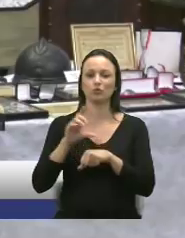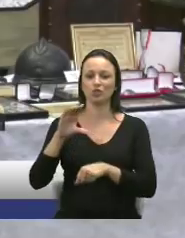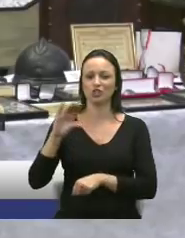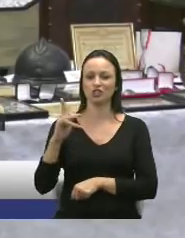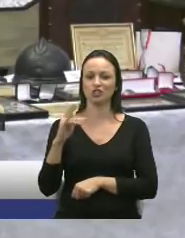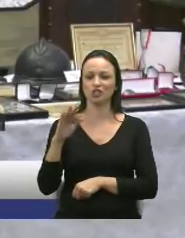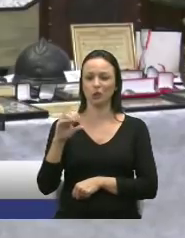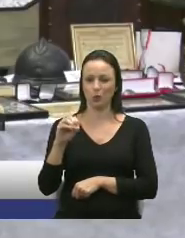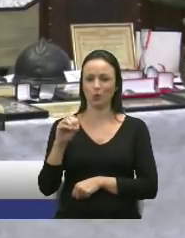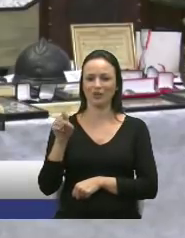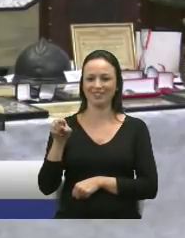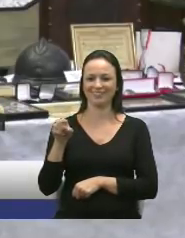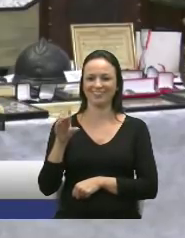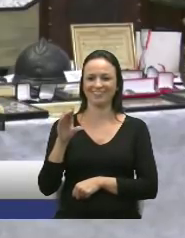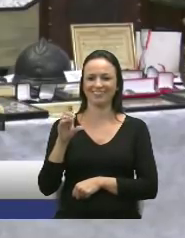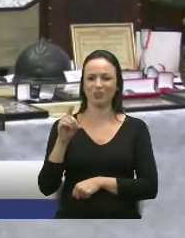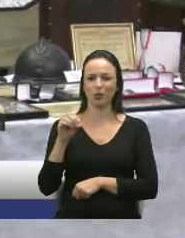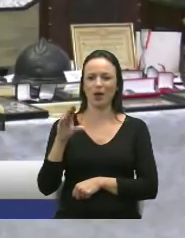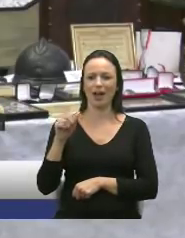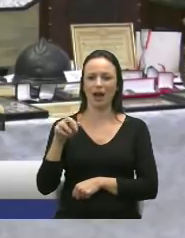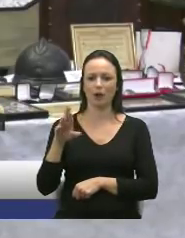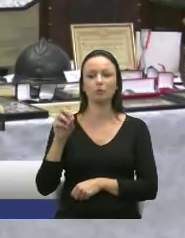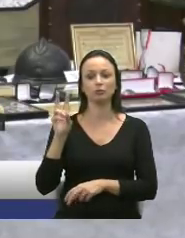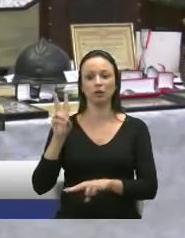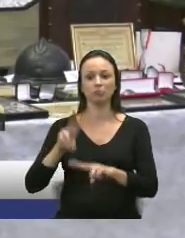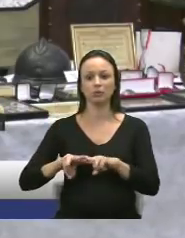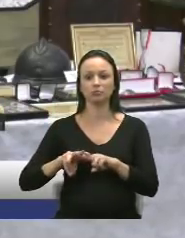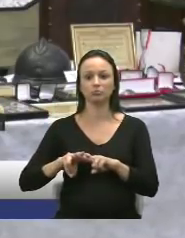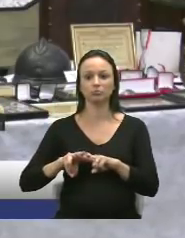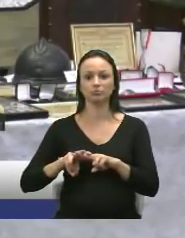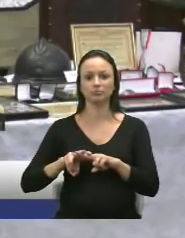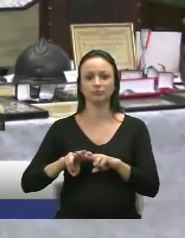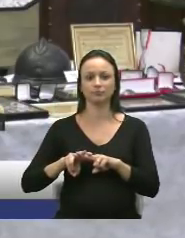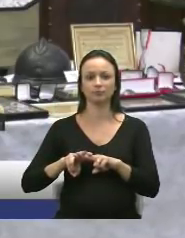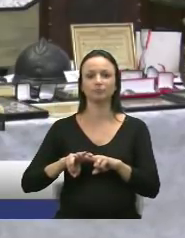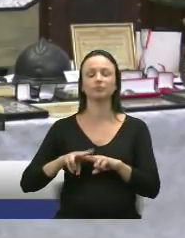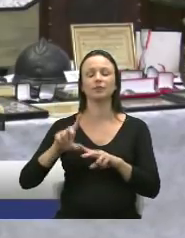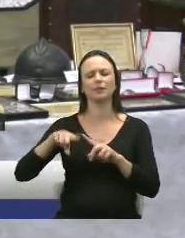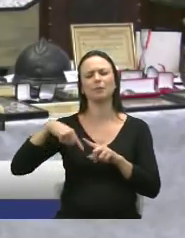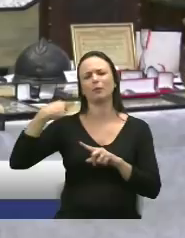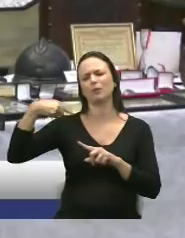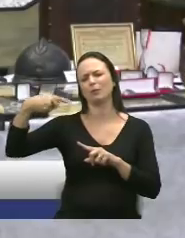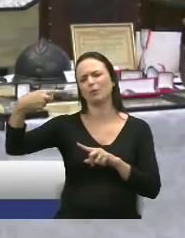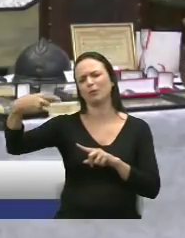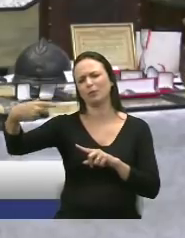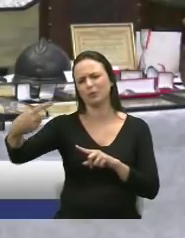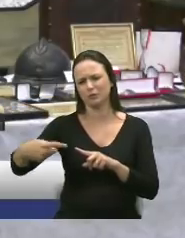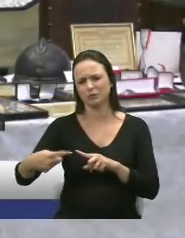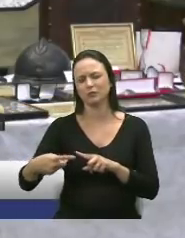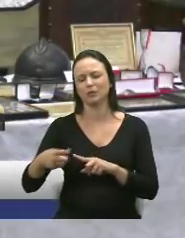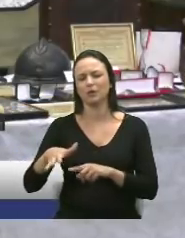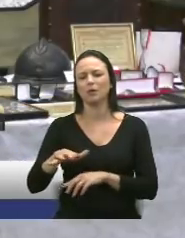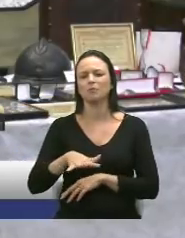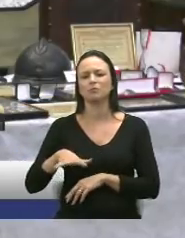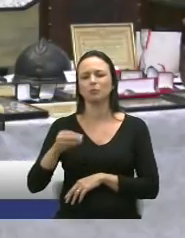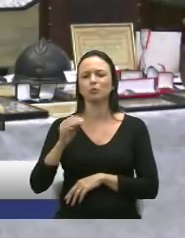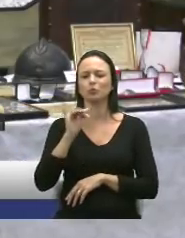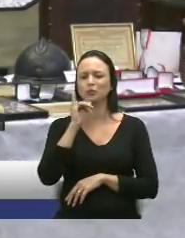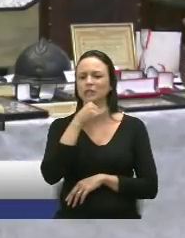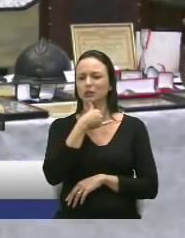do Carmo chegou a ser preso num outro período muito triste da história do